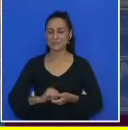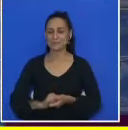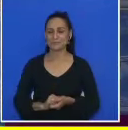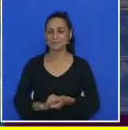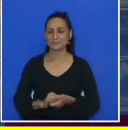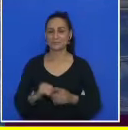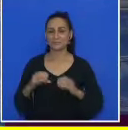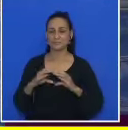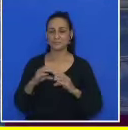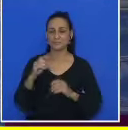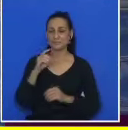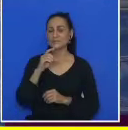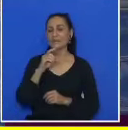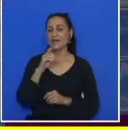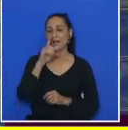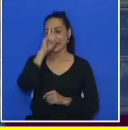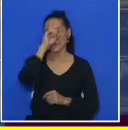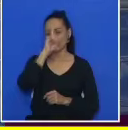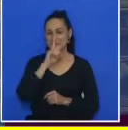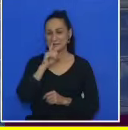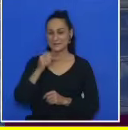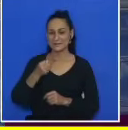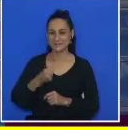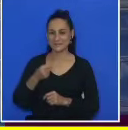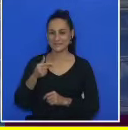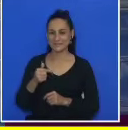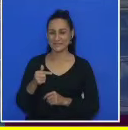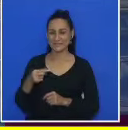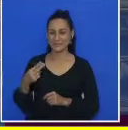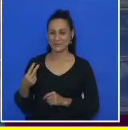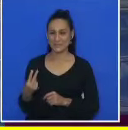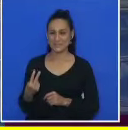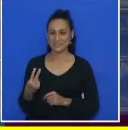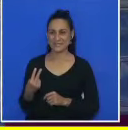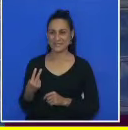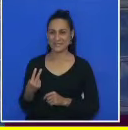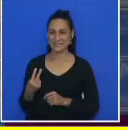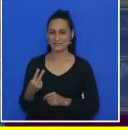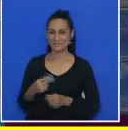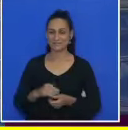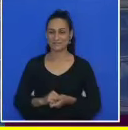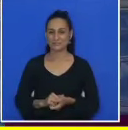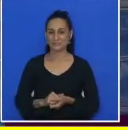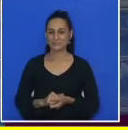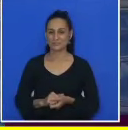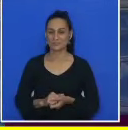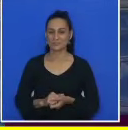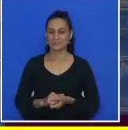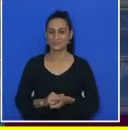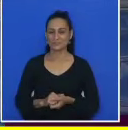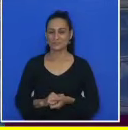Bola amarela, número 72. Amarela, 72.